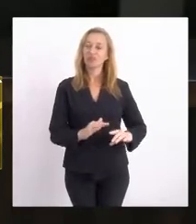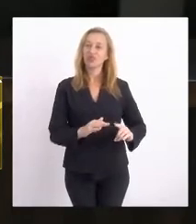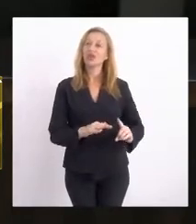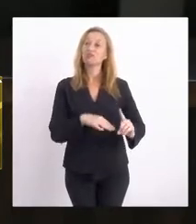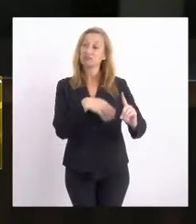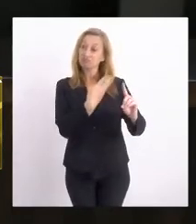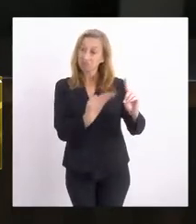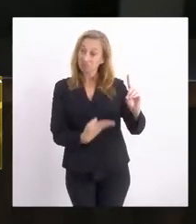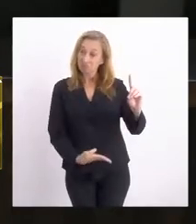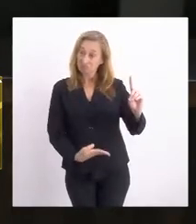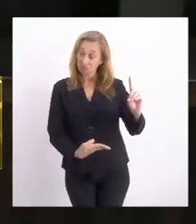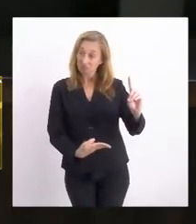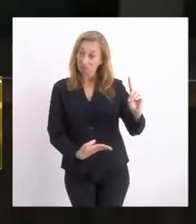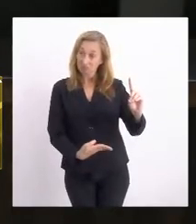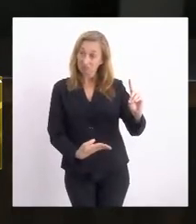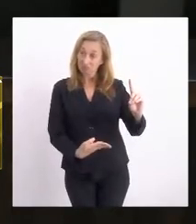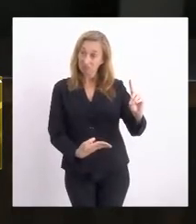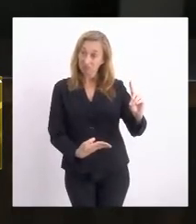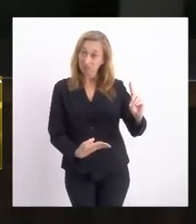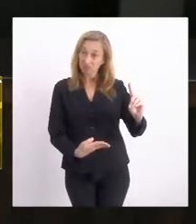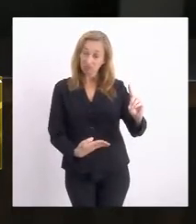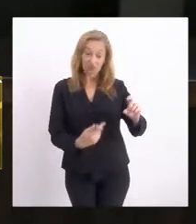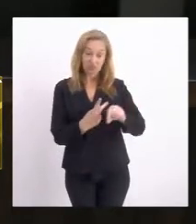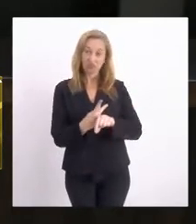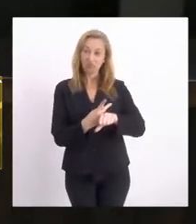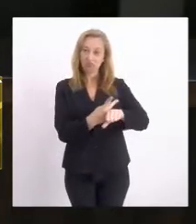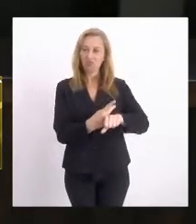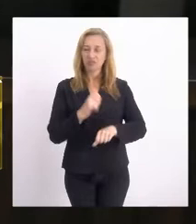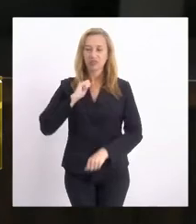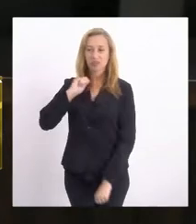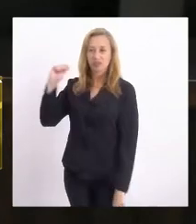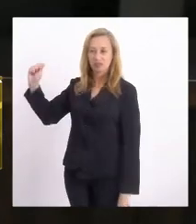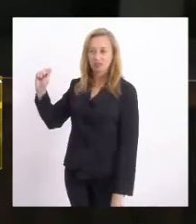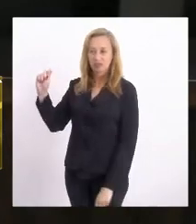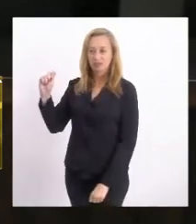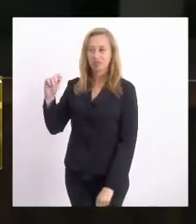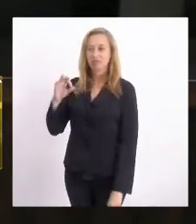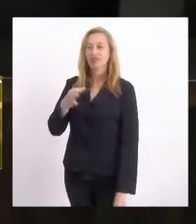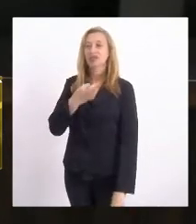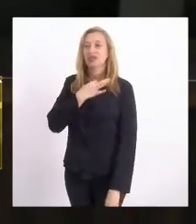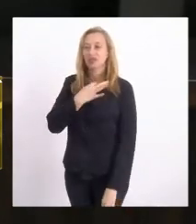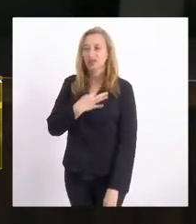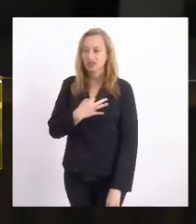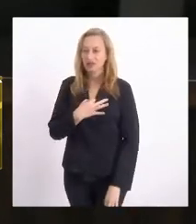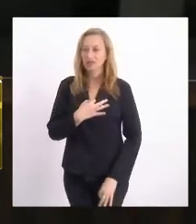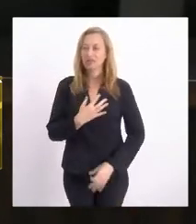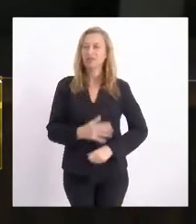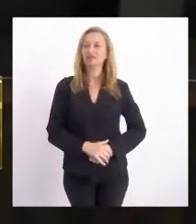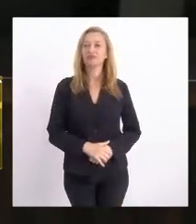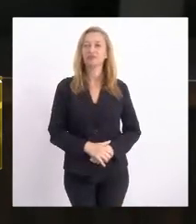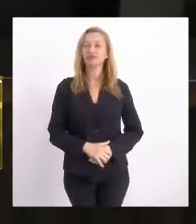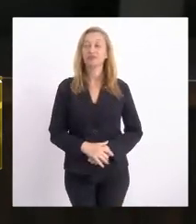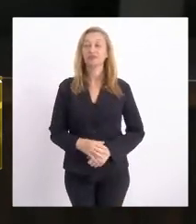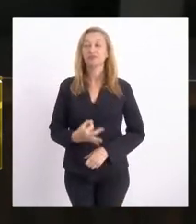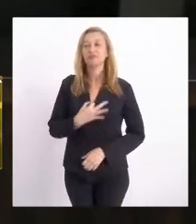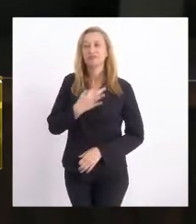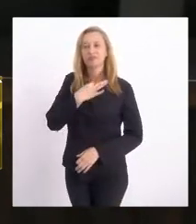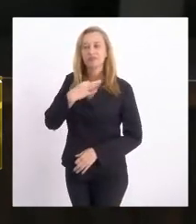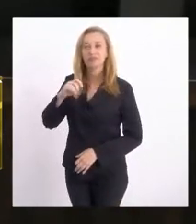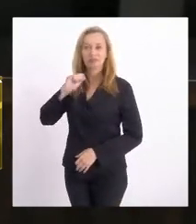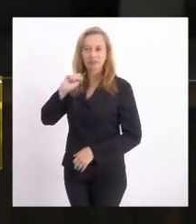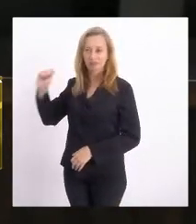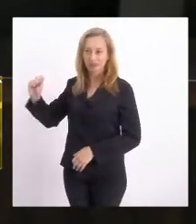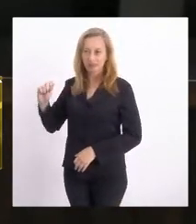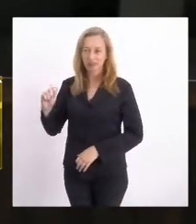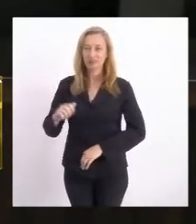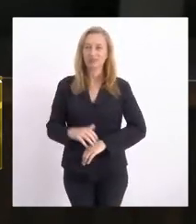pelo poder legislativo Estadual a medalha Tiradentes e a medalha Tiradentes é uma